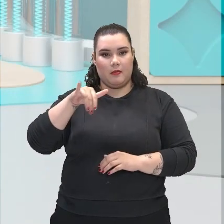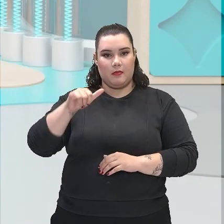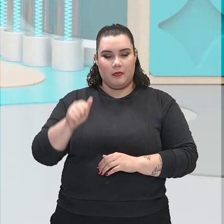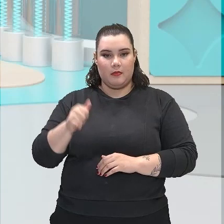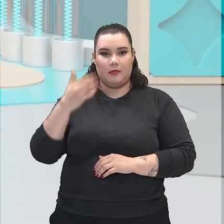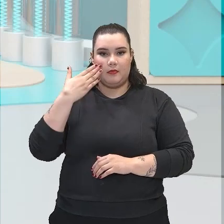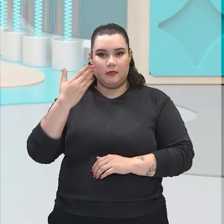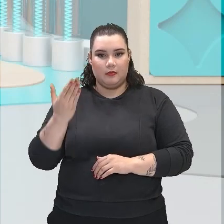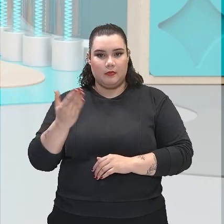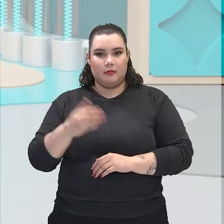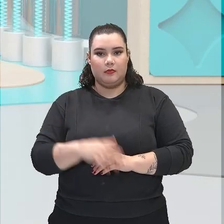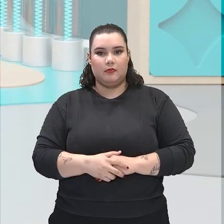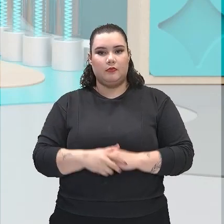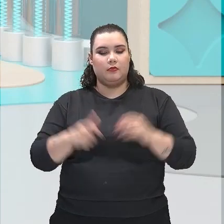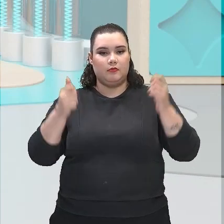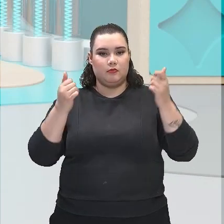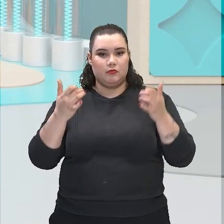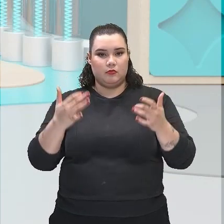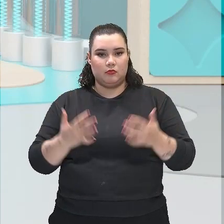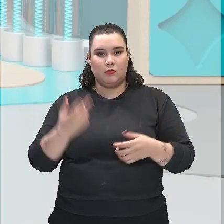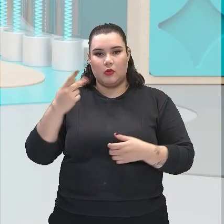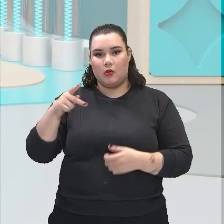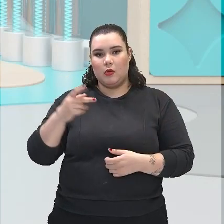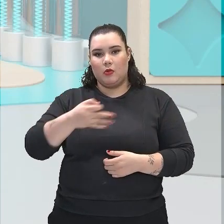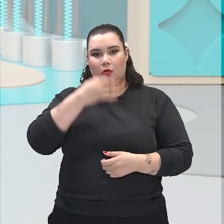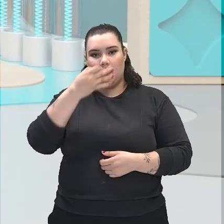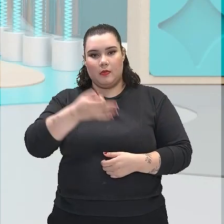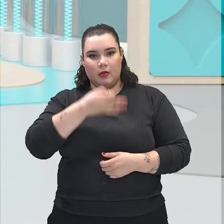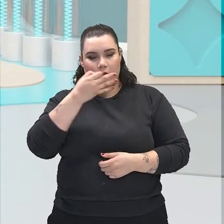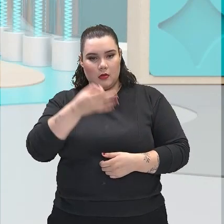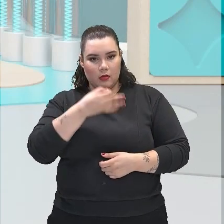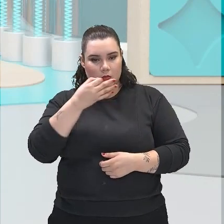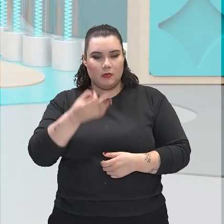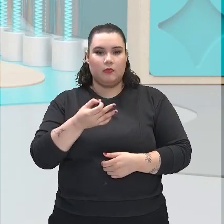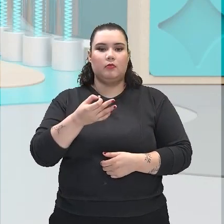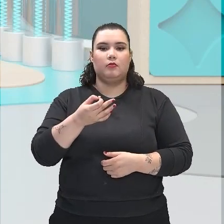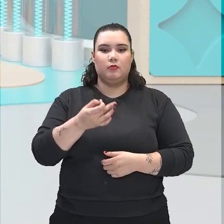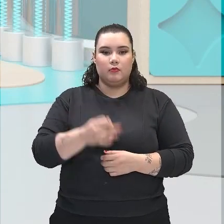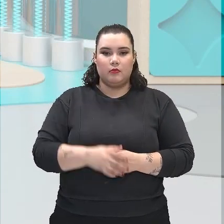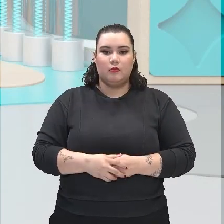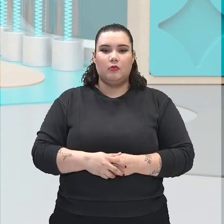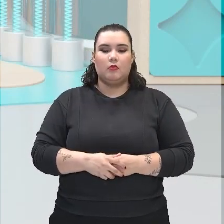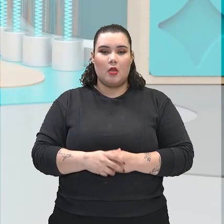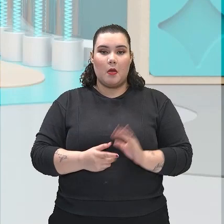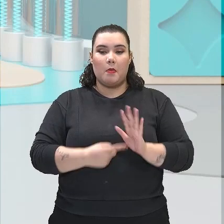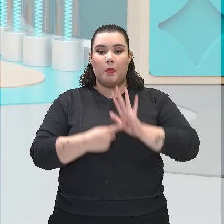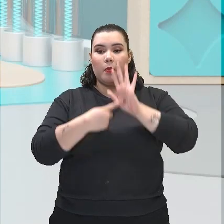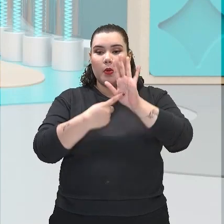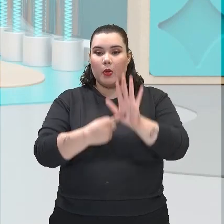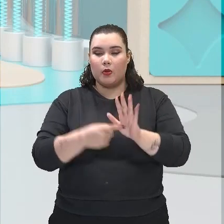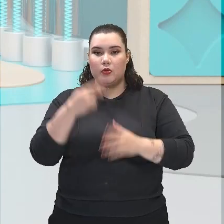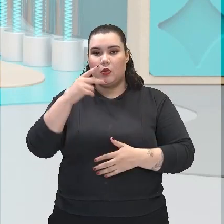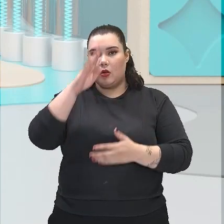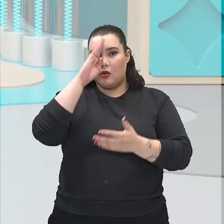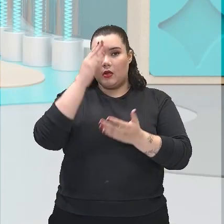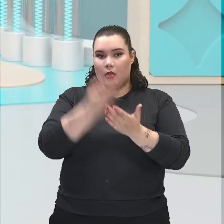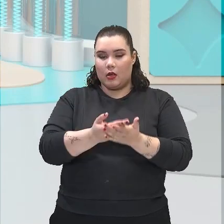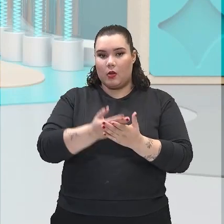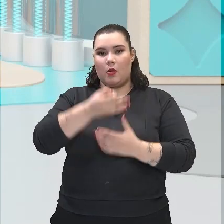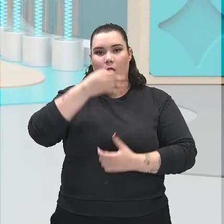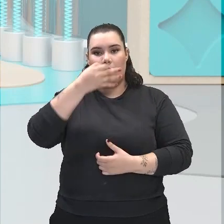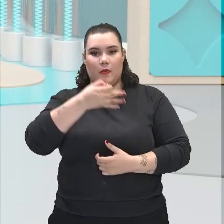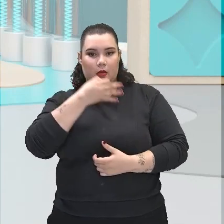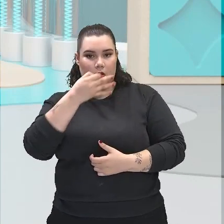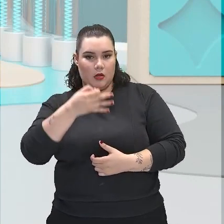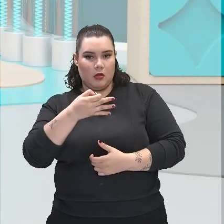foi da Maria e ela apresentou o seu ponto de vista, ela colocou ali, expôs o que ela acredita, a opinião